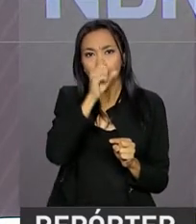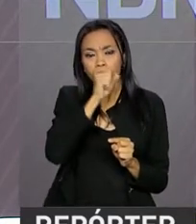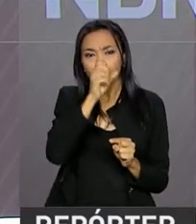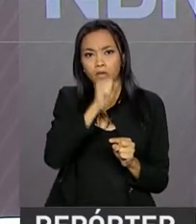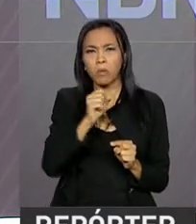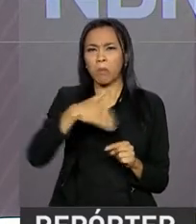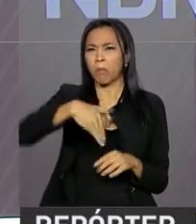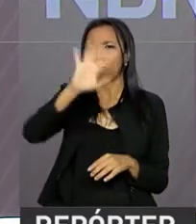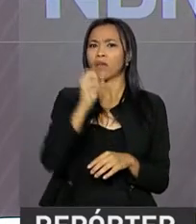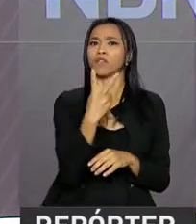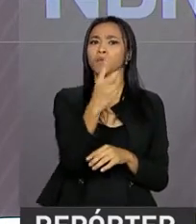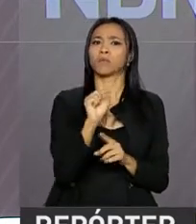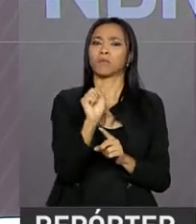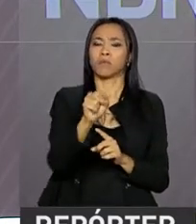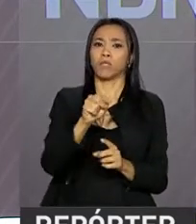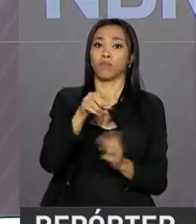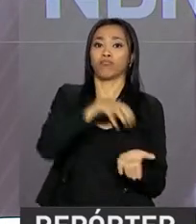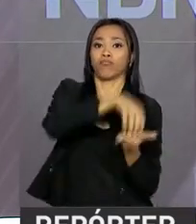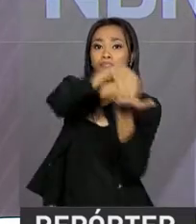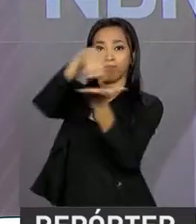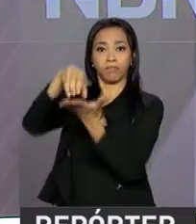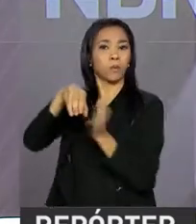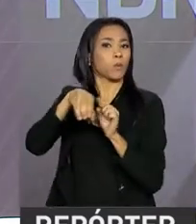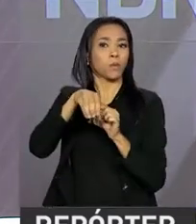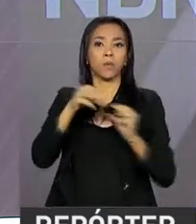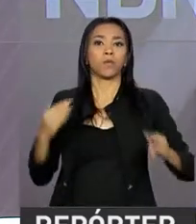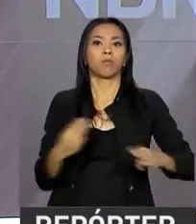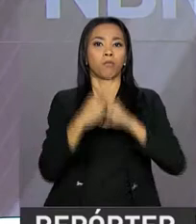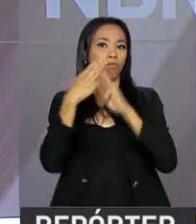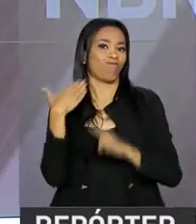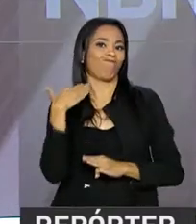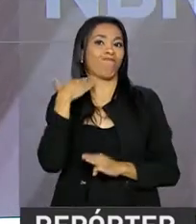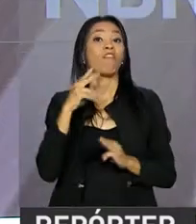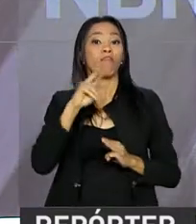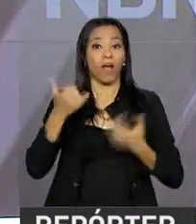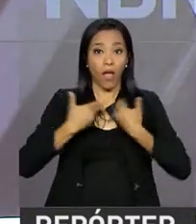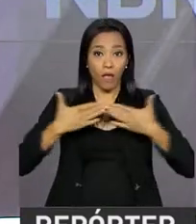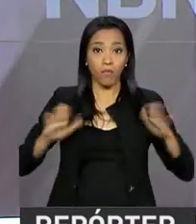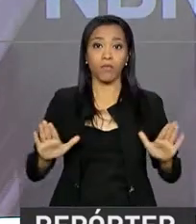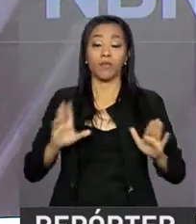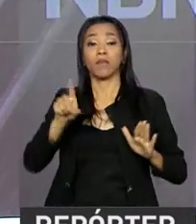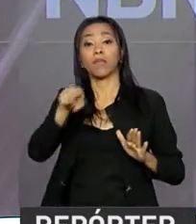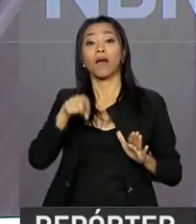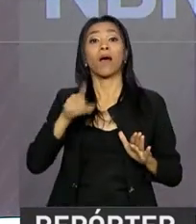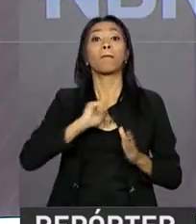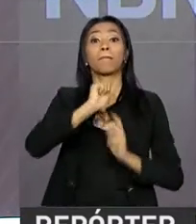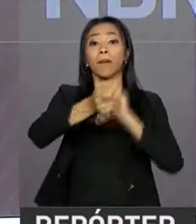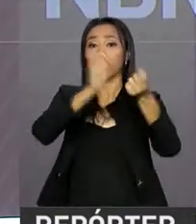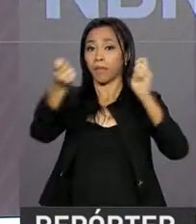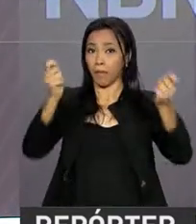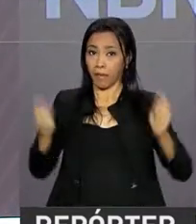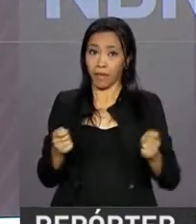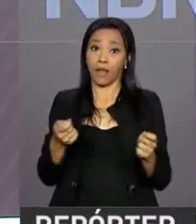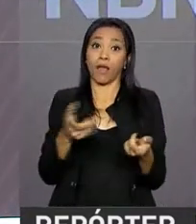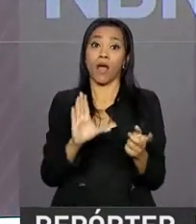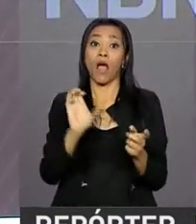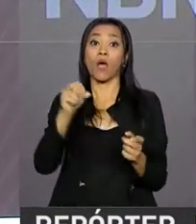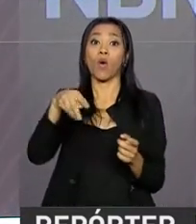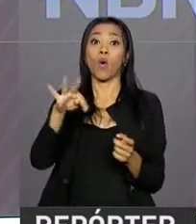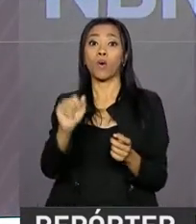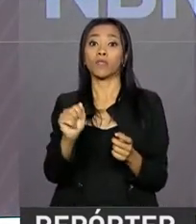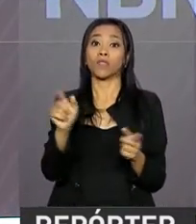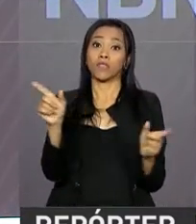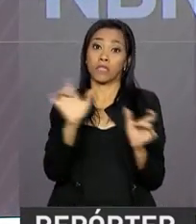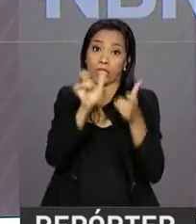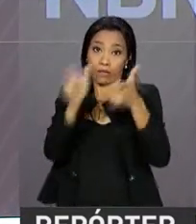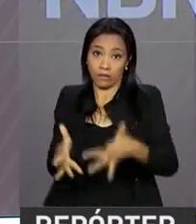da caixa econômica federal vão abrir para fazer o pagamento das contas inativas do fgts nessa segunda